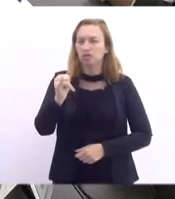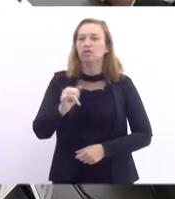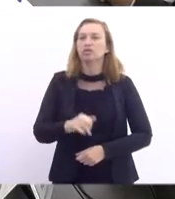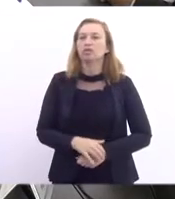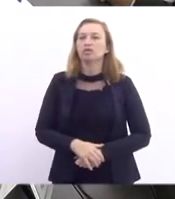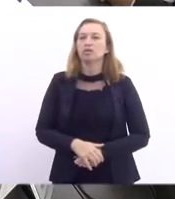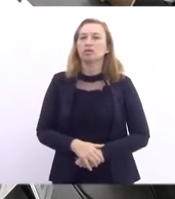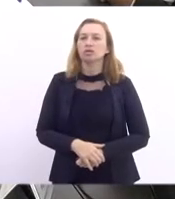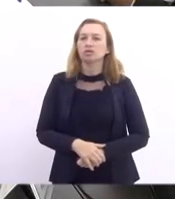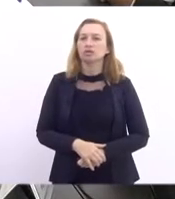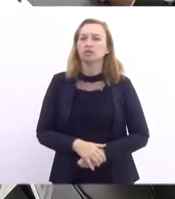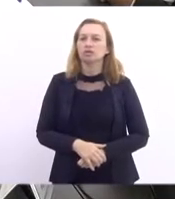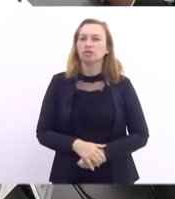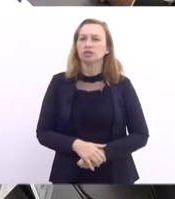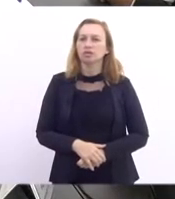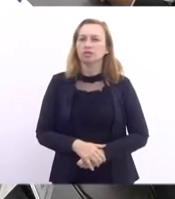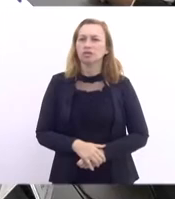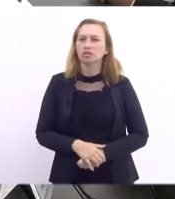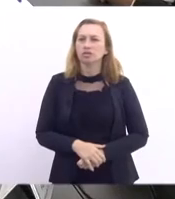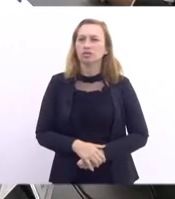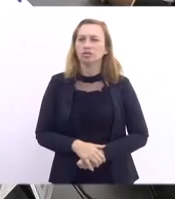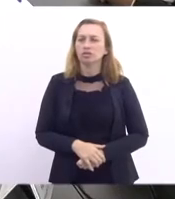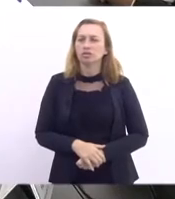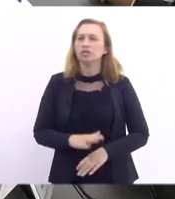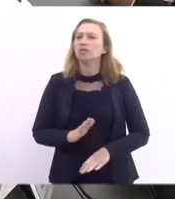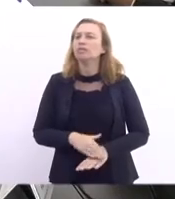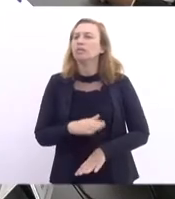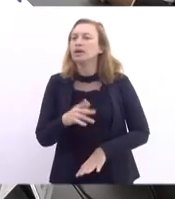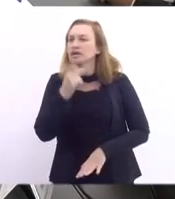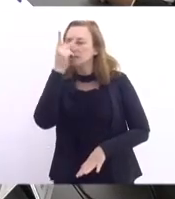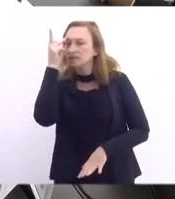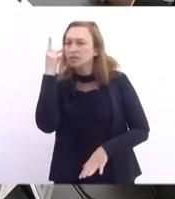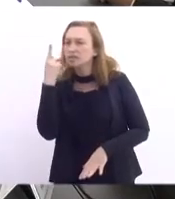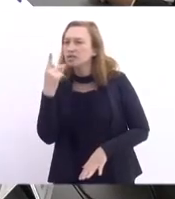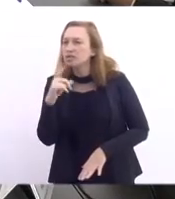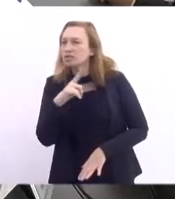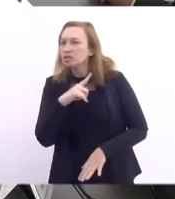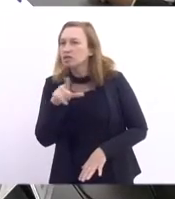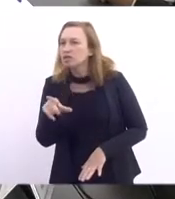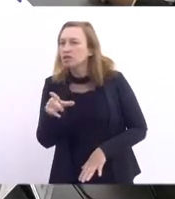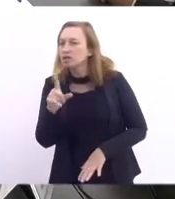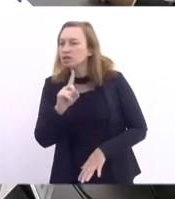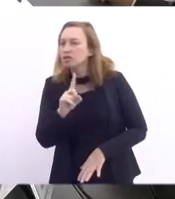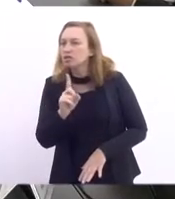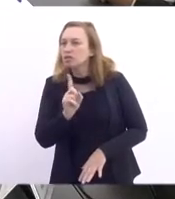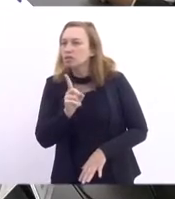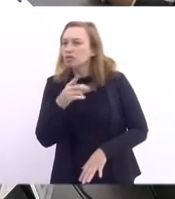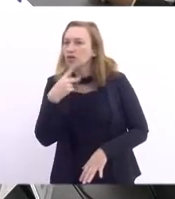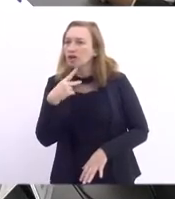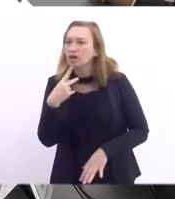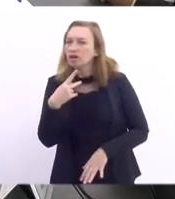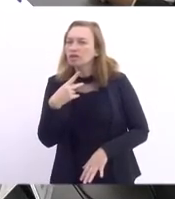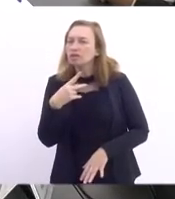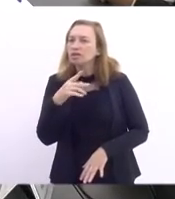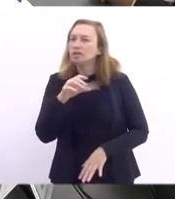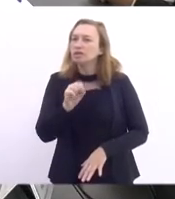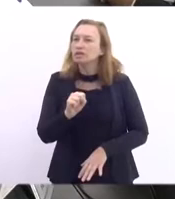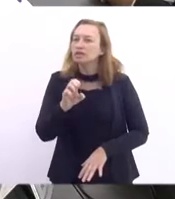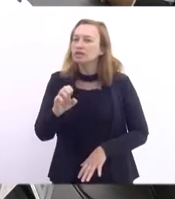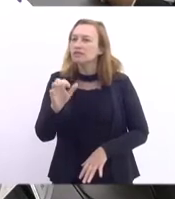E aí me quer mais tem aí que eu não tenho citado sem